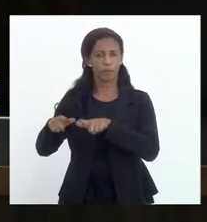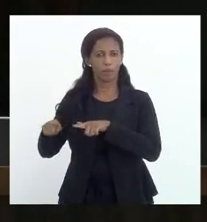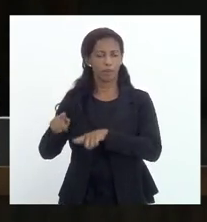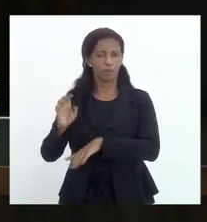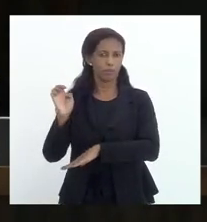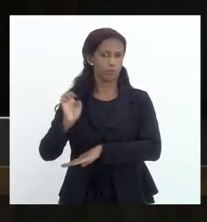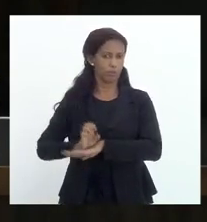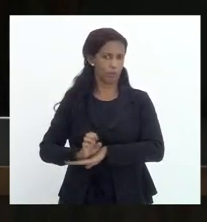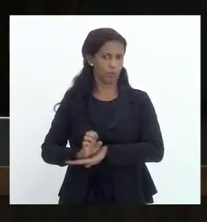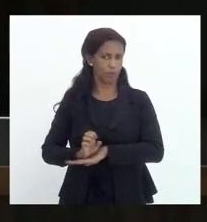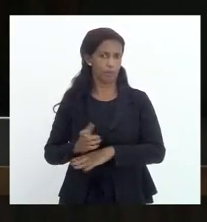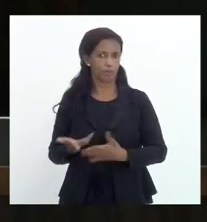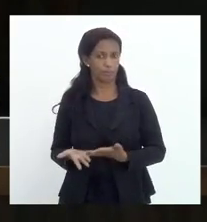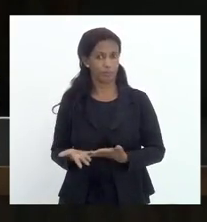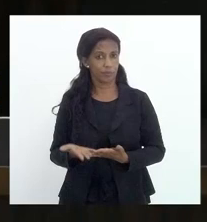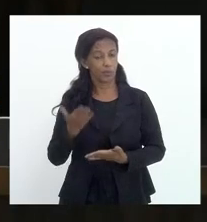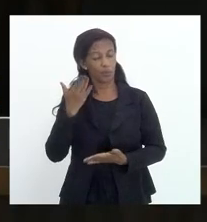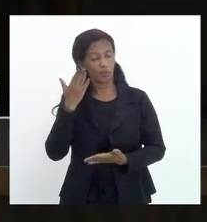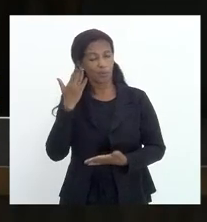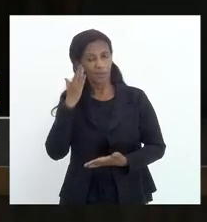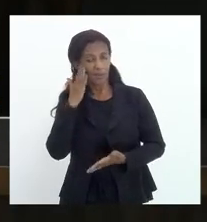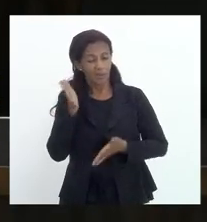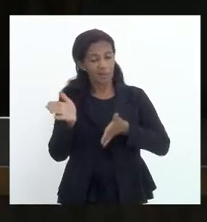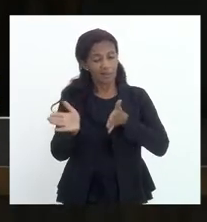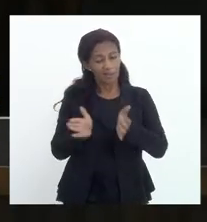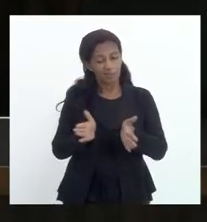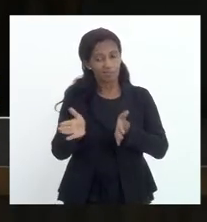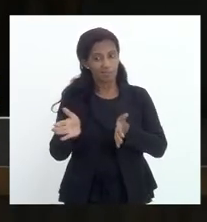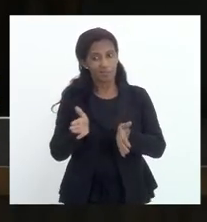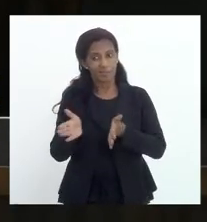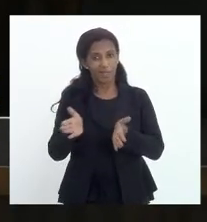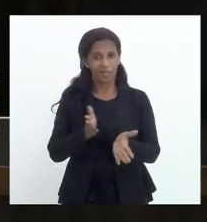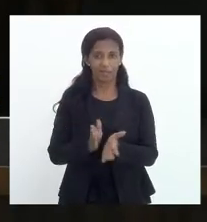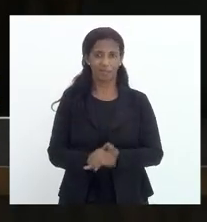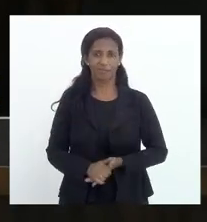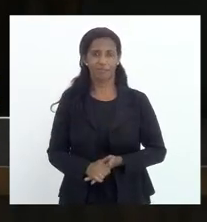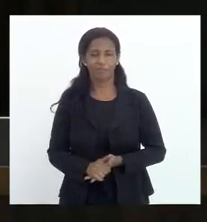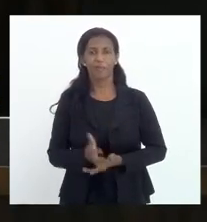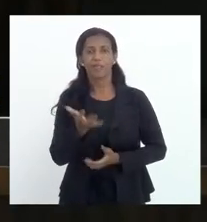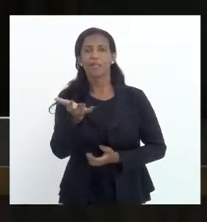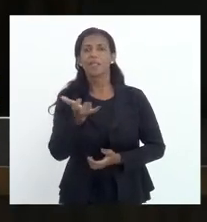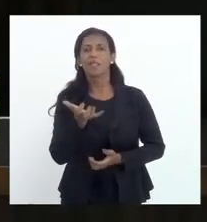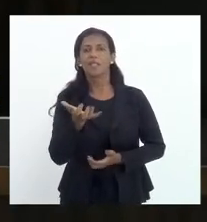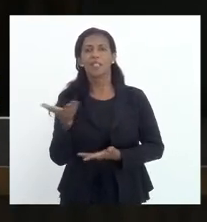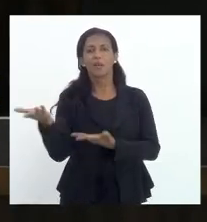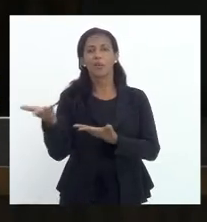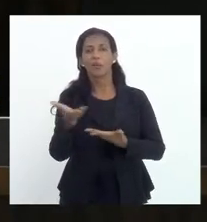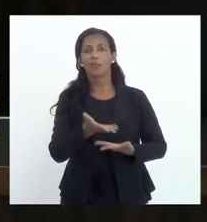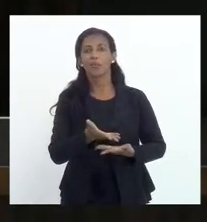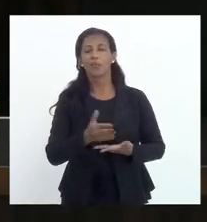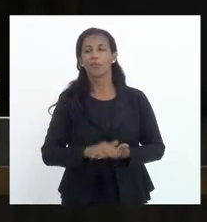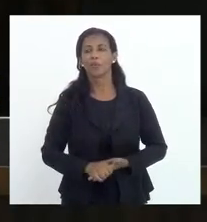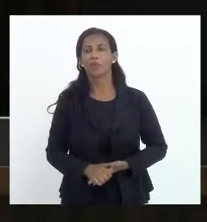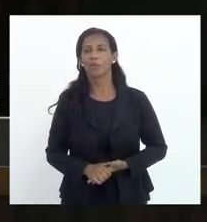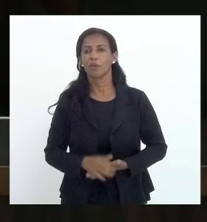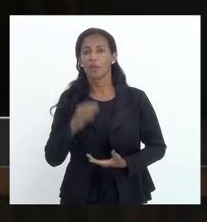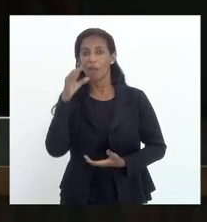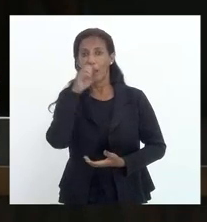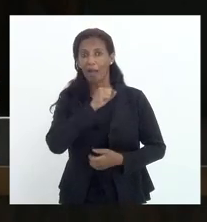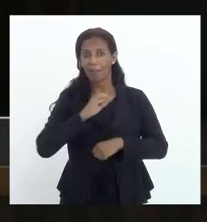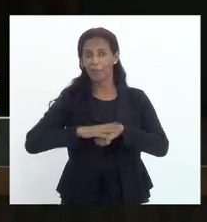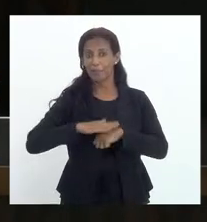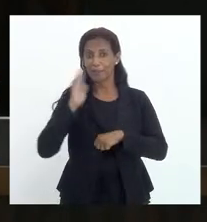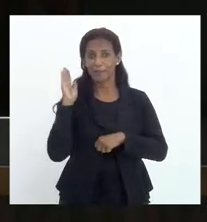Então, exatamente, ele está tentando andar nesse limite tênue. Queria chamar aqui, correndo um pouco